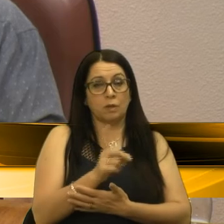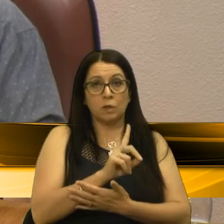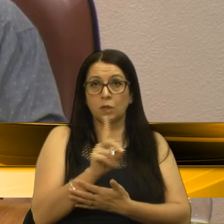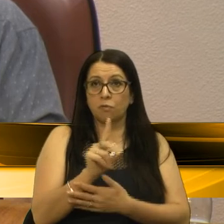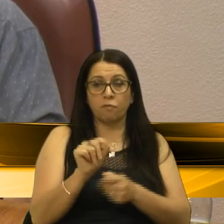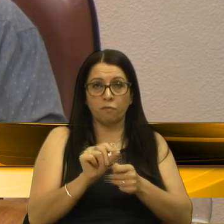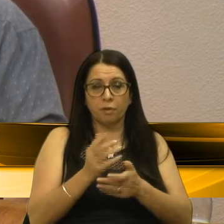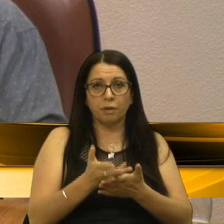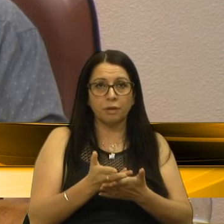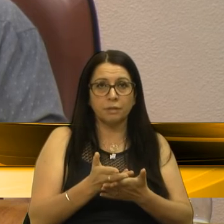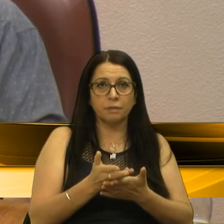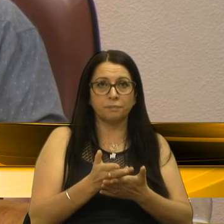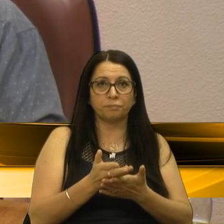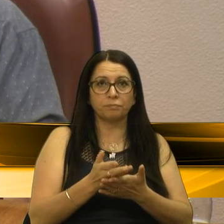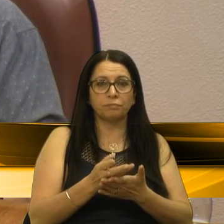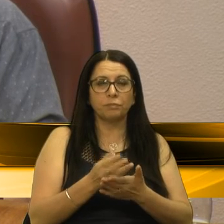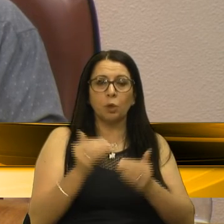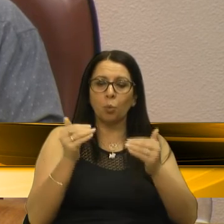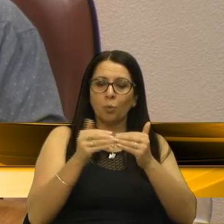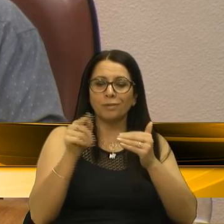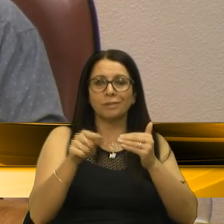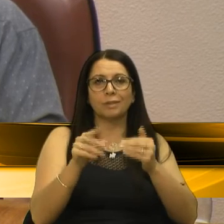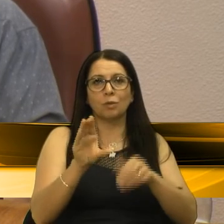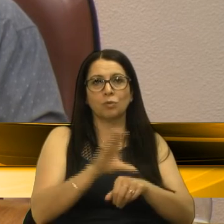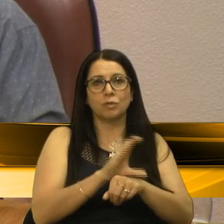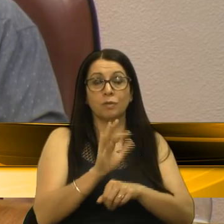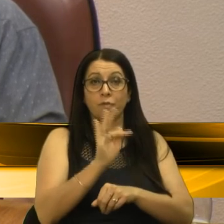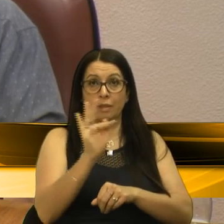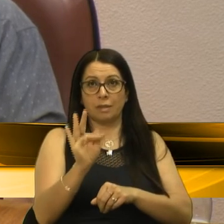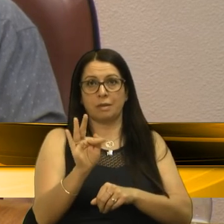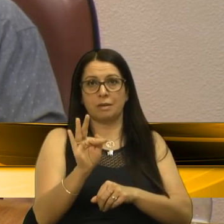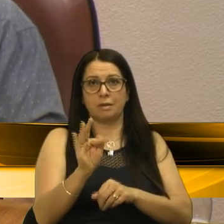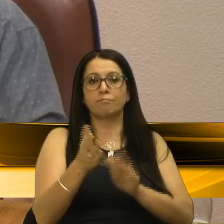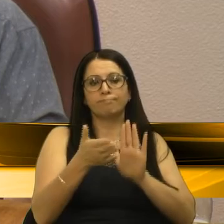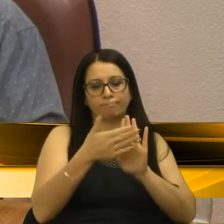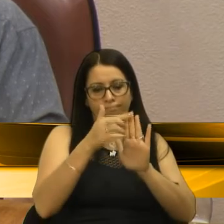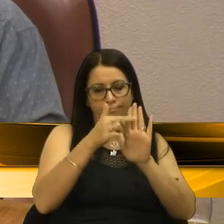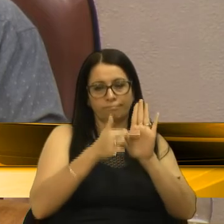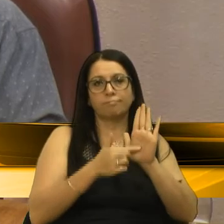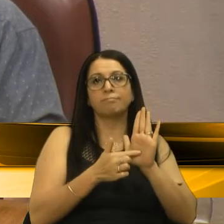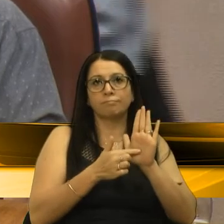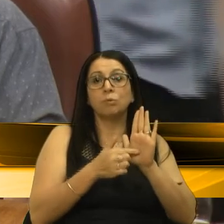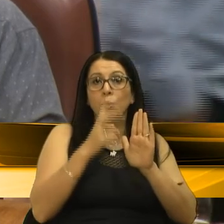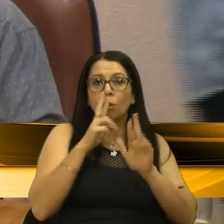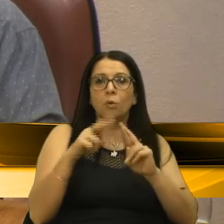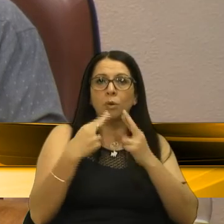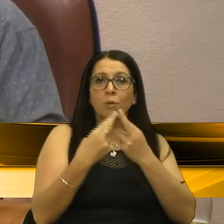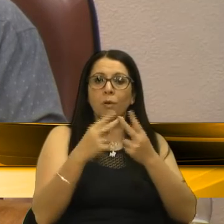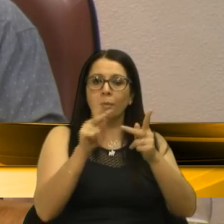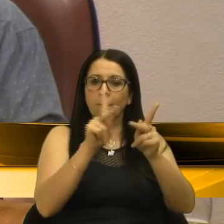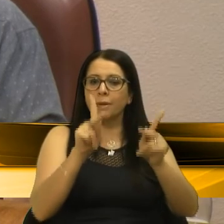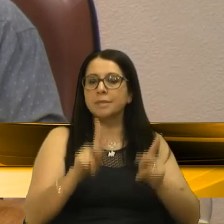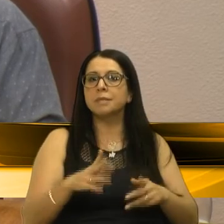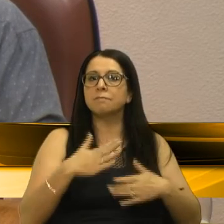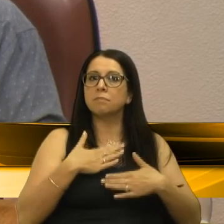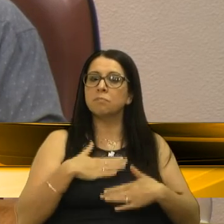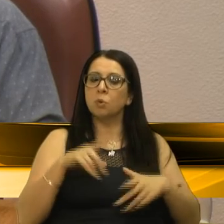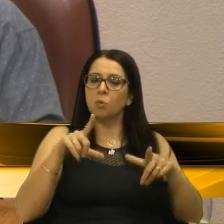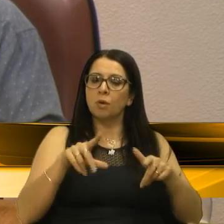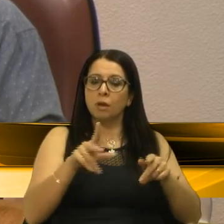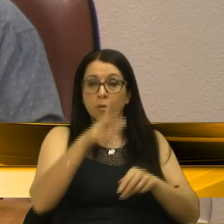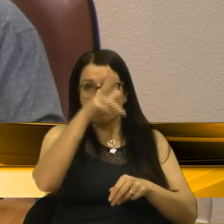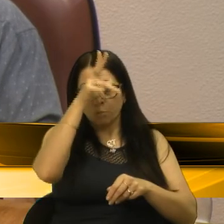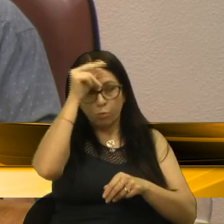o faz divergir daquilo que a Constituição Federal preconiza como reunião pacífica em local público e